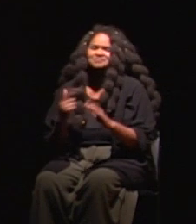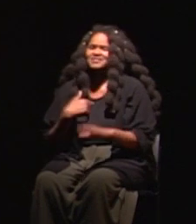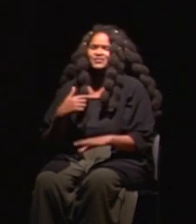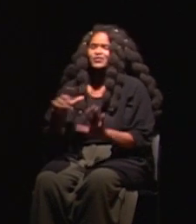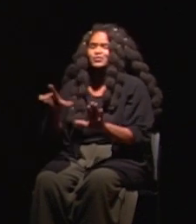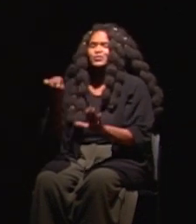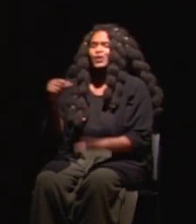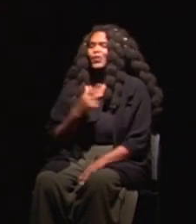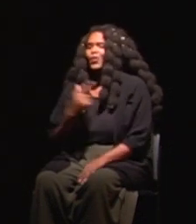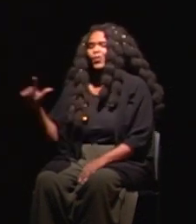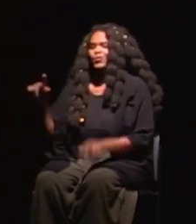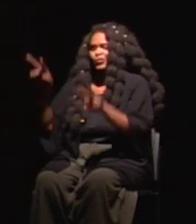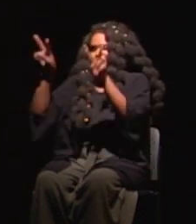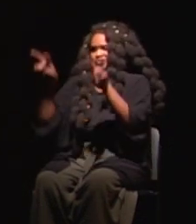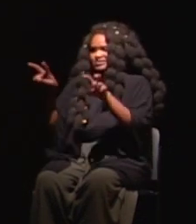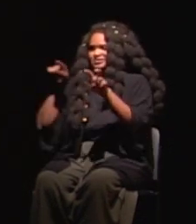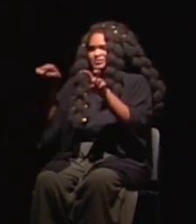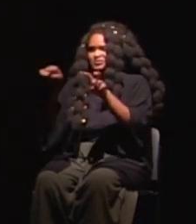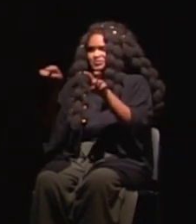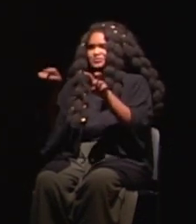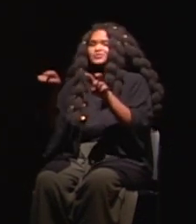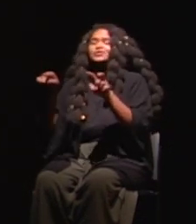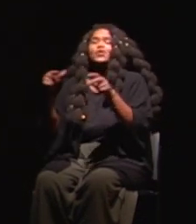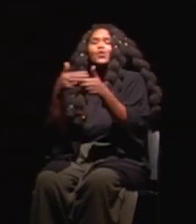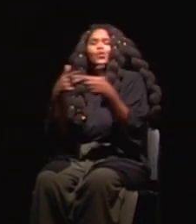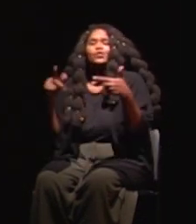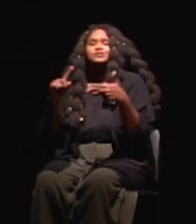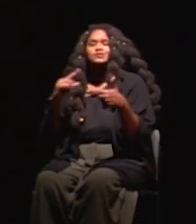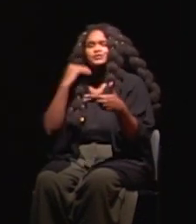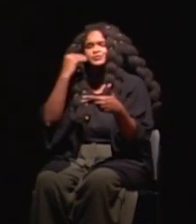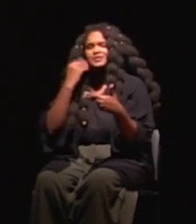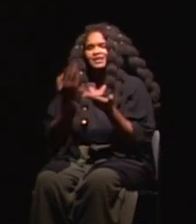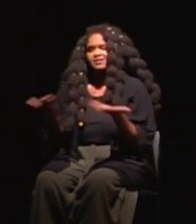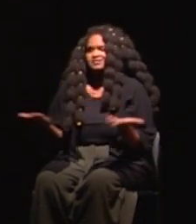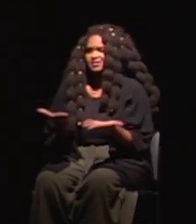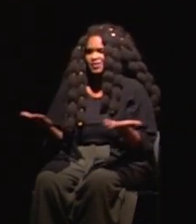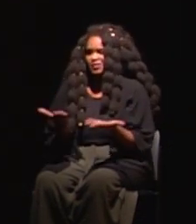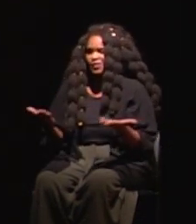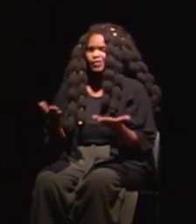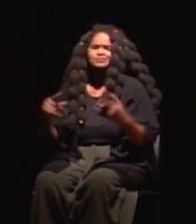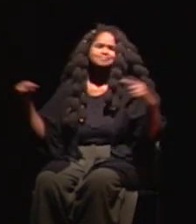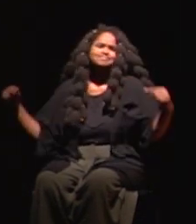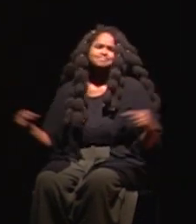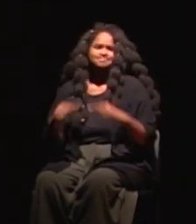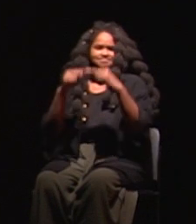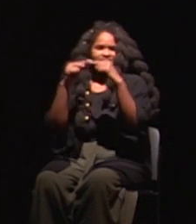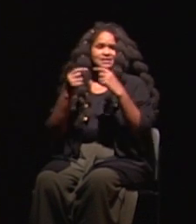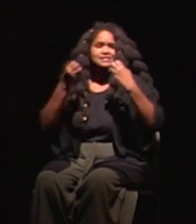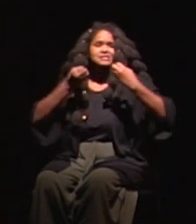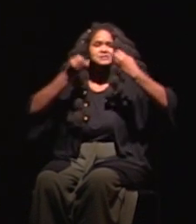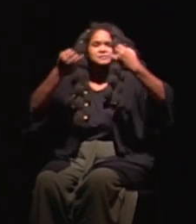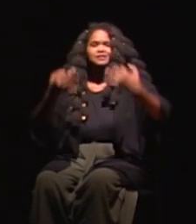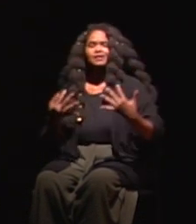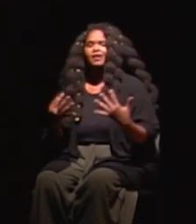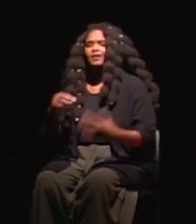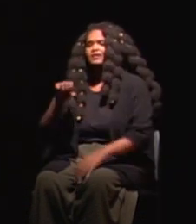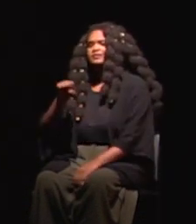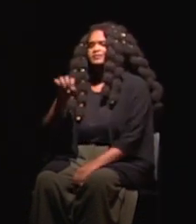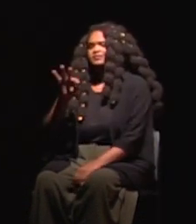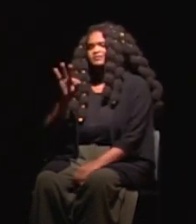coisa, eu vou pegar assim, uma coisa que a gente está vivendo agora e que tem tudo a ver para explicar a